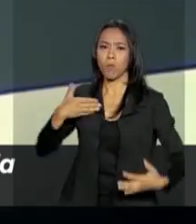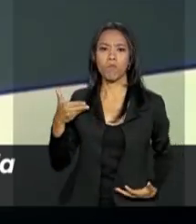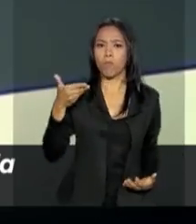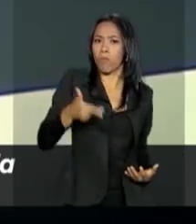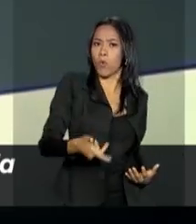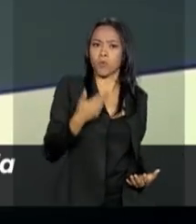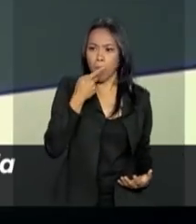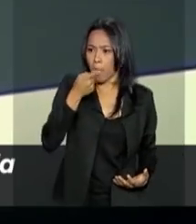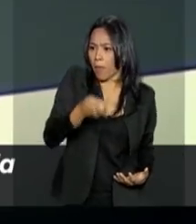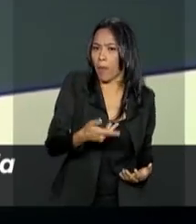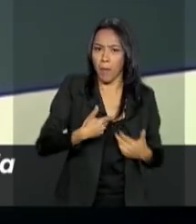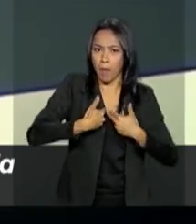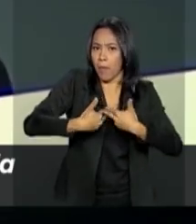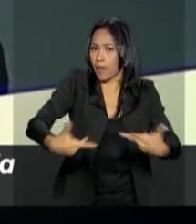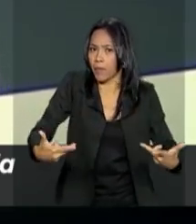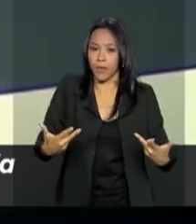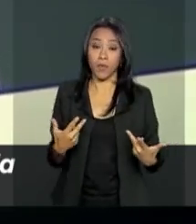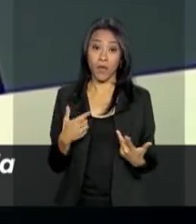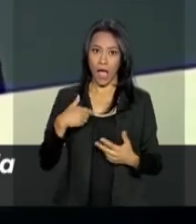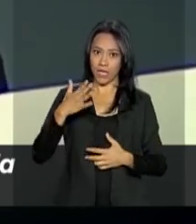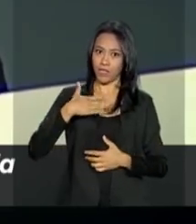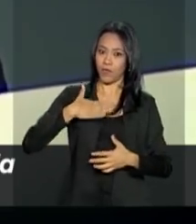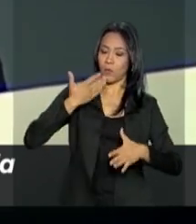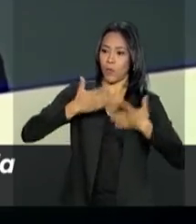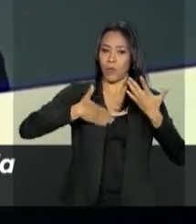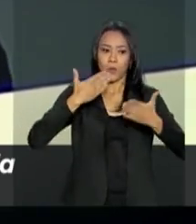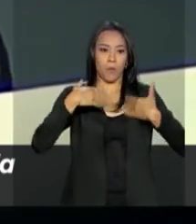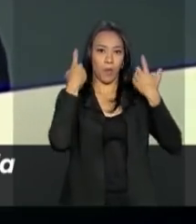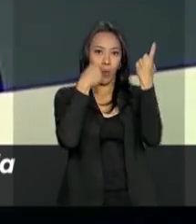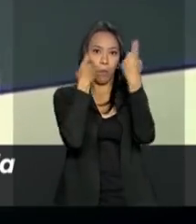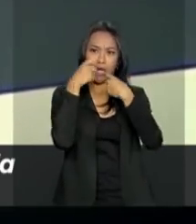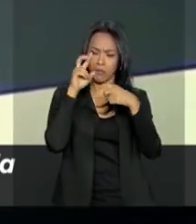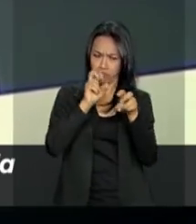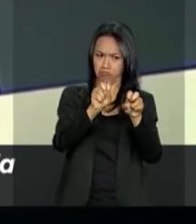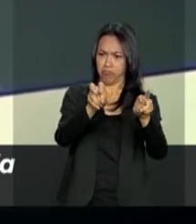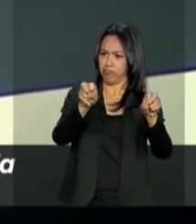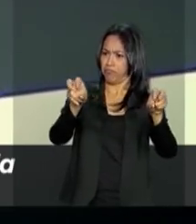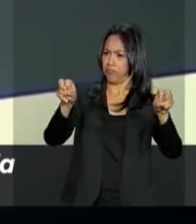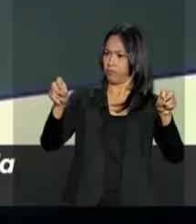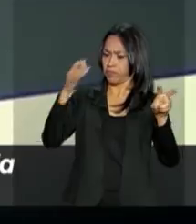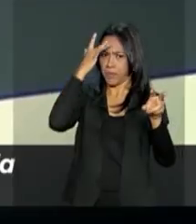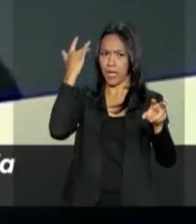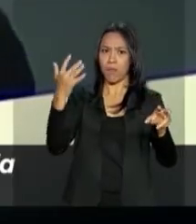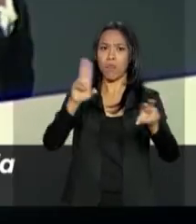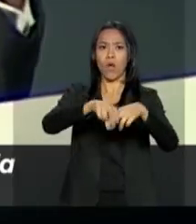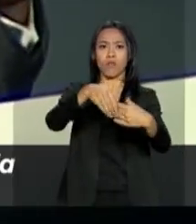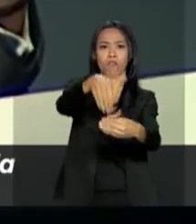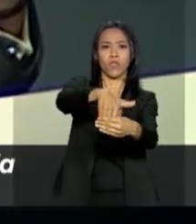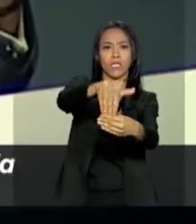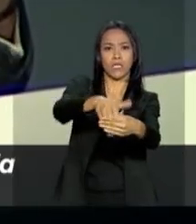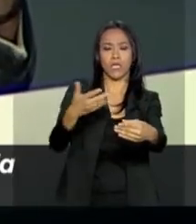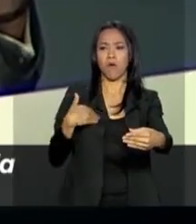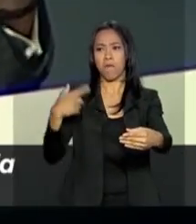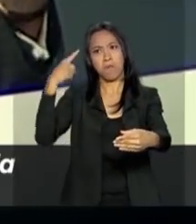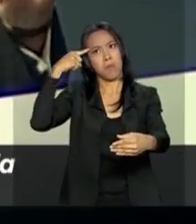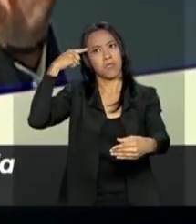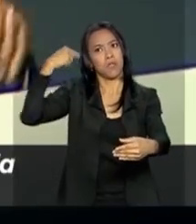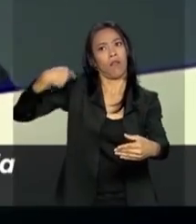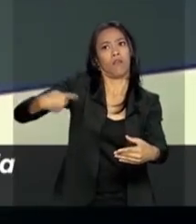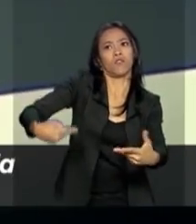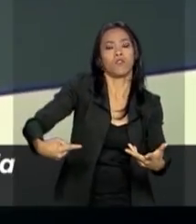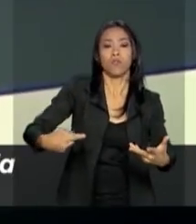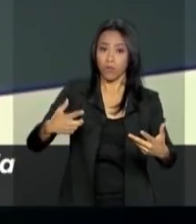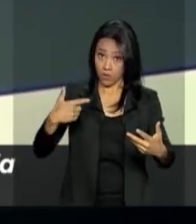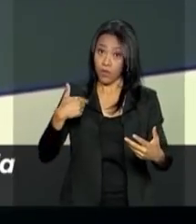hoje preocupada com o fenômeno eleitoral não é e muitas muitas vezes eu vejo um certo pessimismo eu tenho